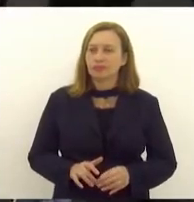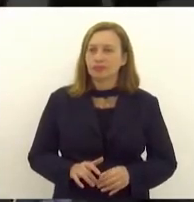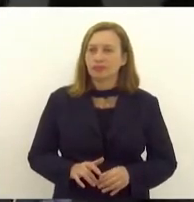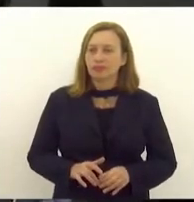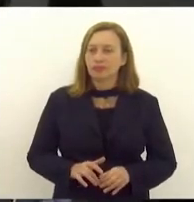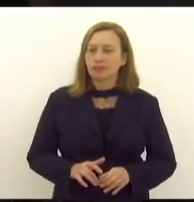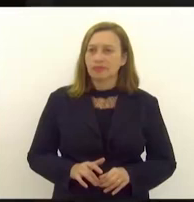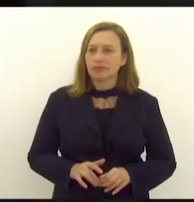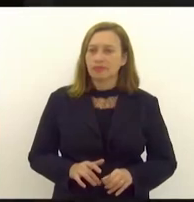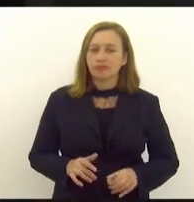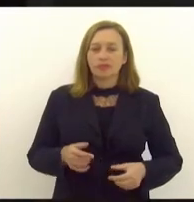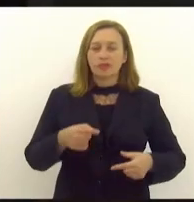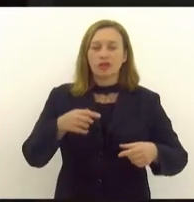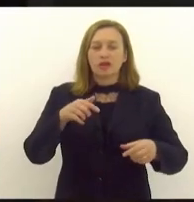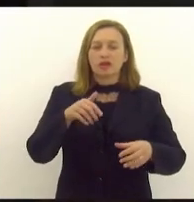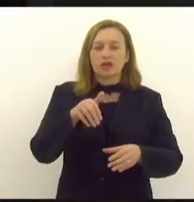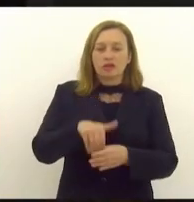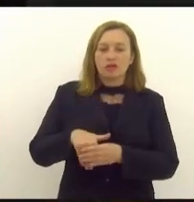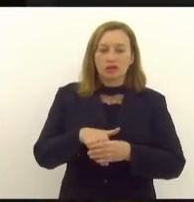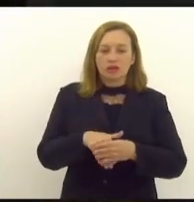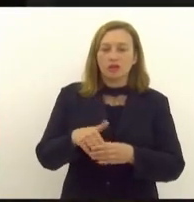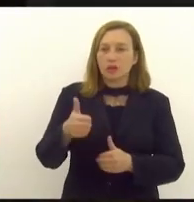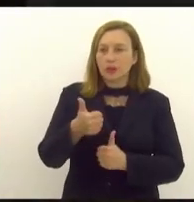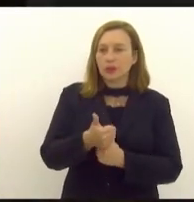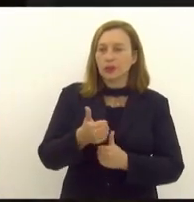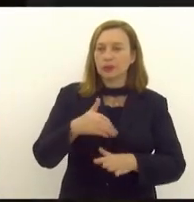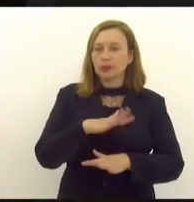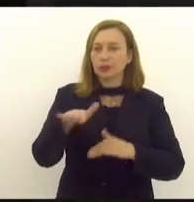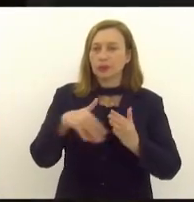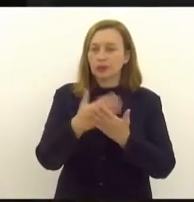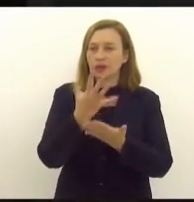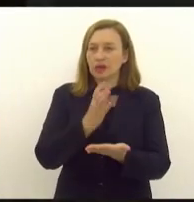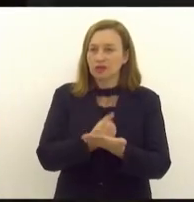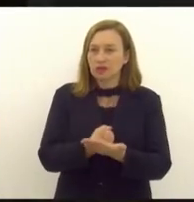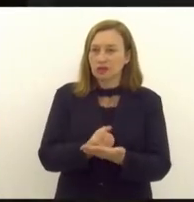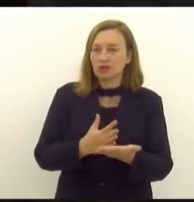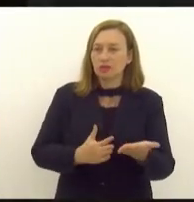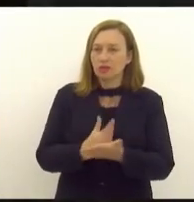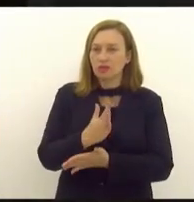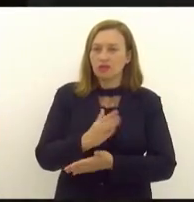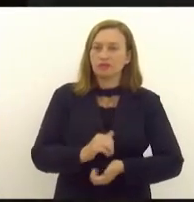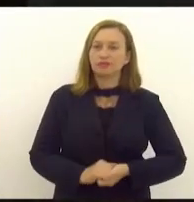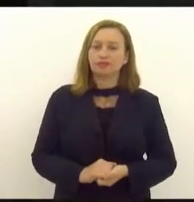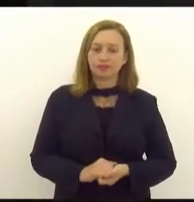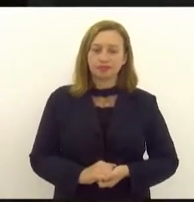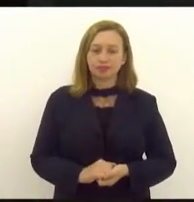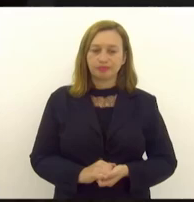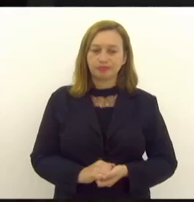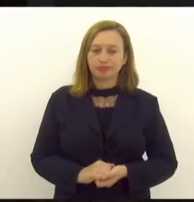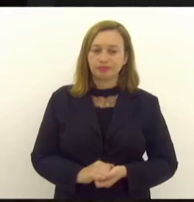em votação substitutivo senhores que a própria irmã Neusa Como estão aprovado